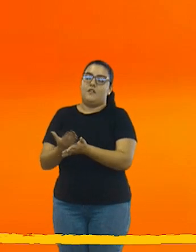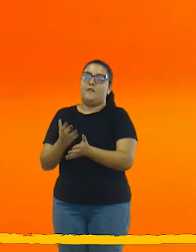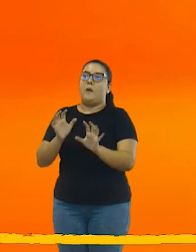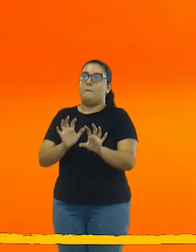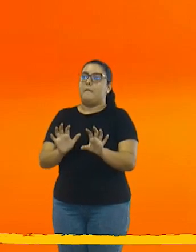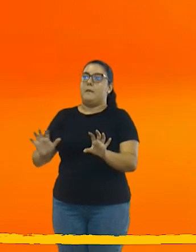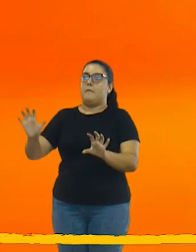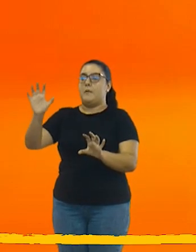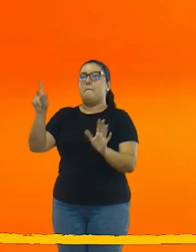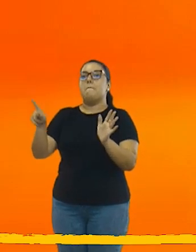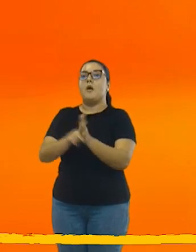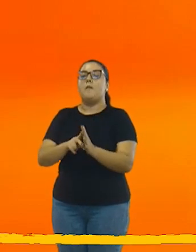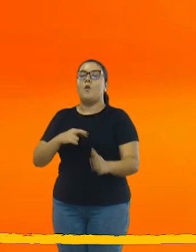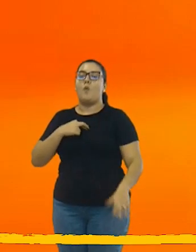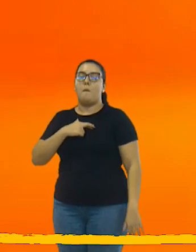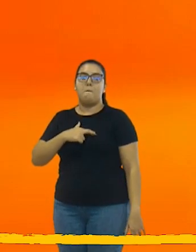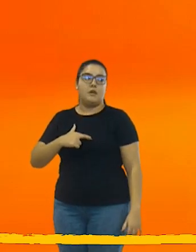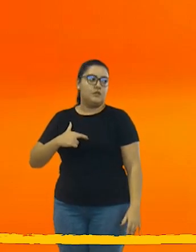regionalismo romântico.